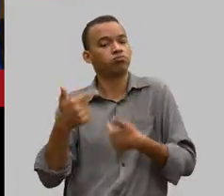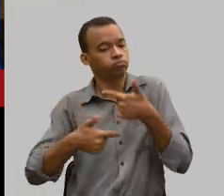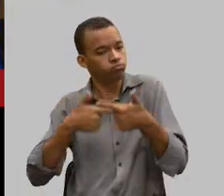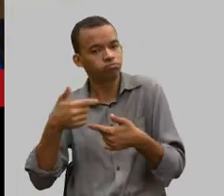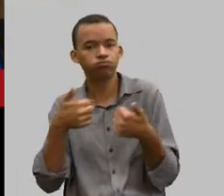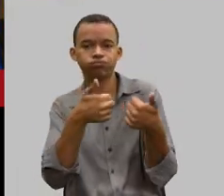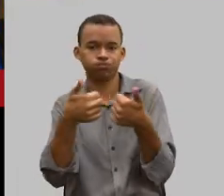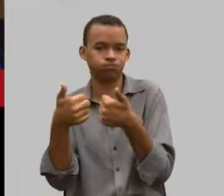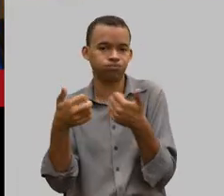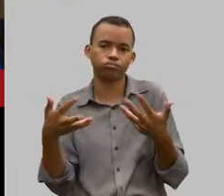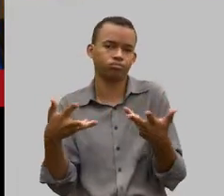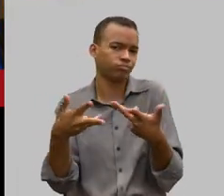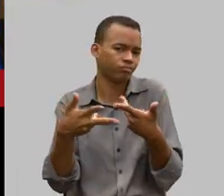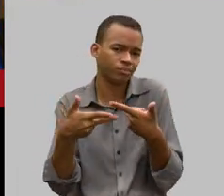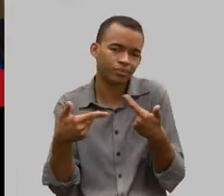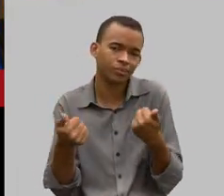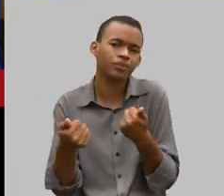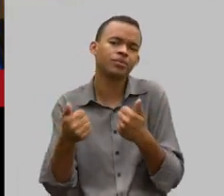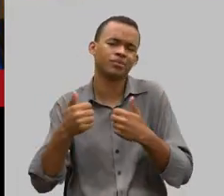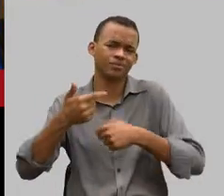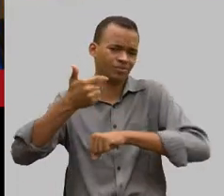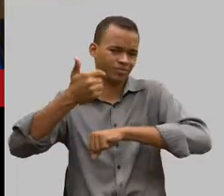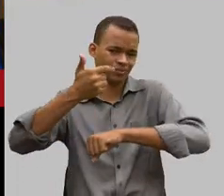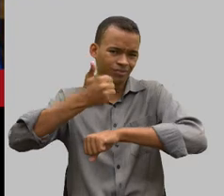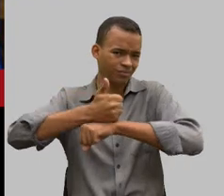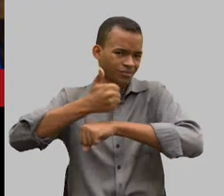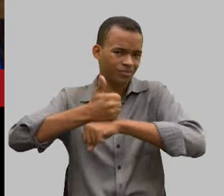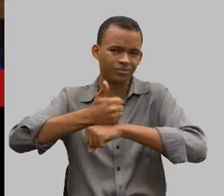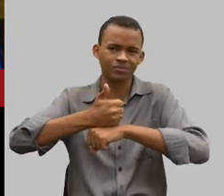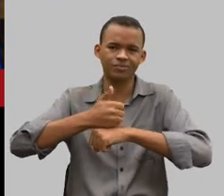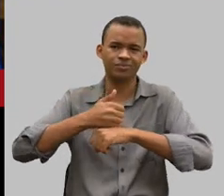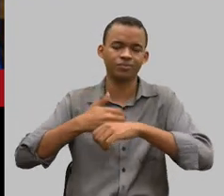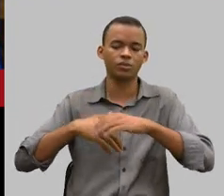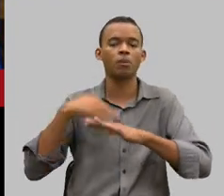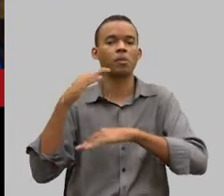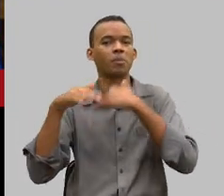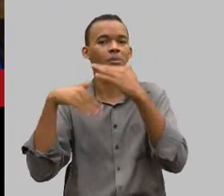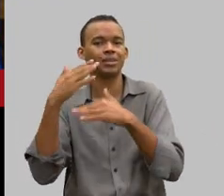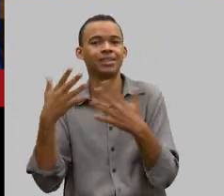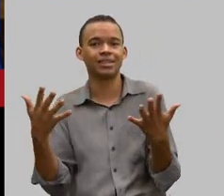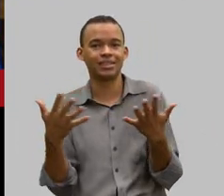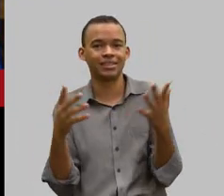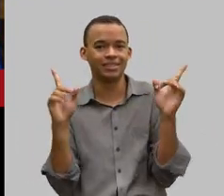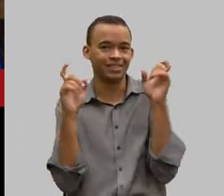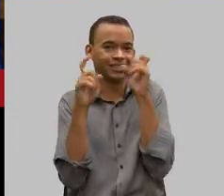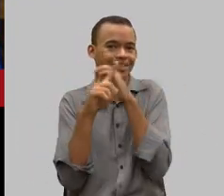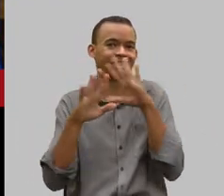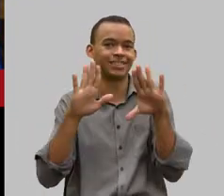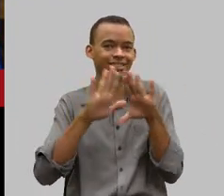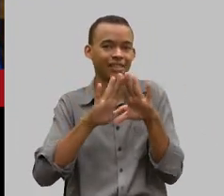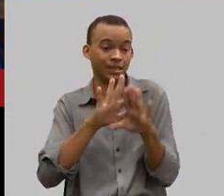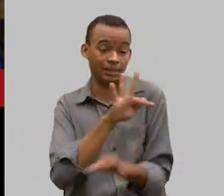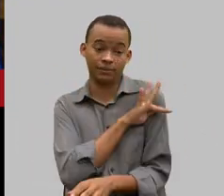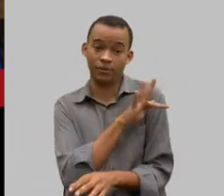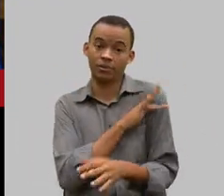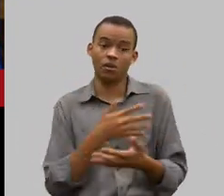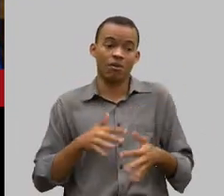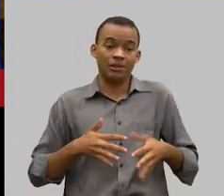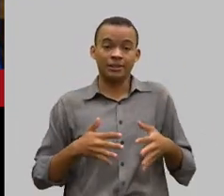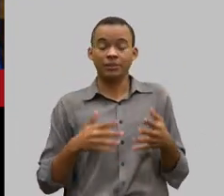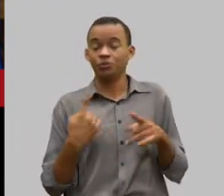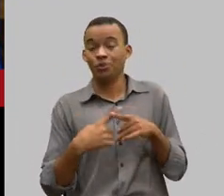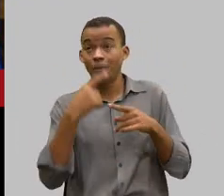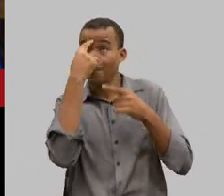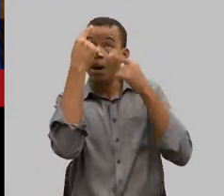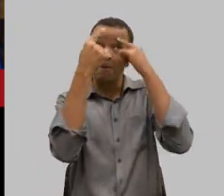a gente tem vários outros né Eh agora aqui nesse nervosismo da Assembleia se fiscaliza não vou lembrar de todos Mas a